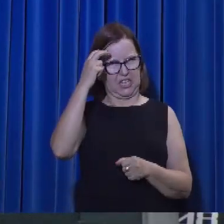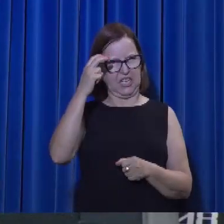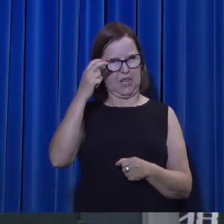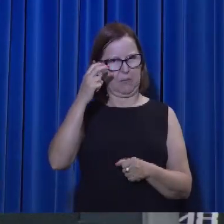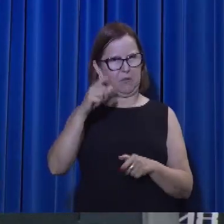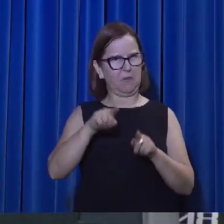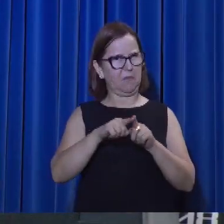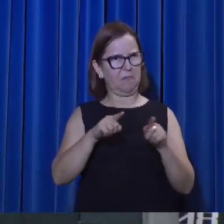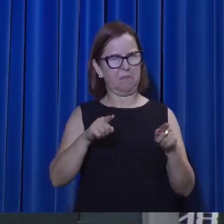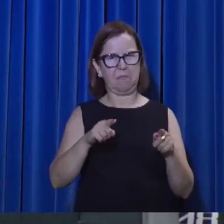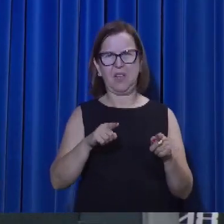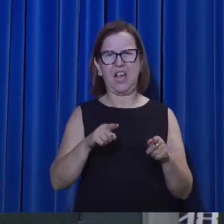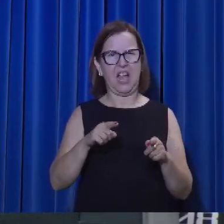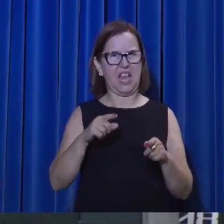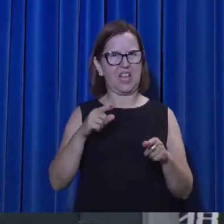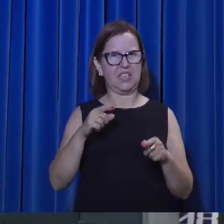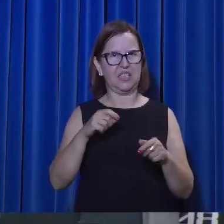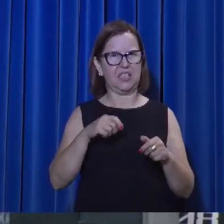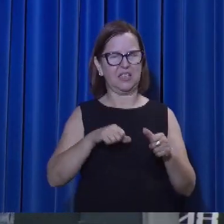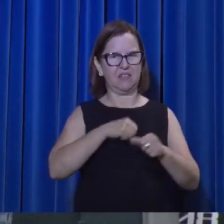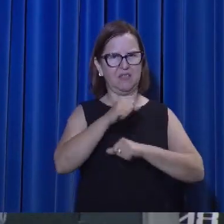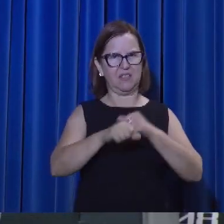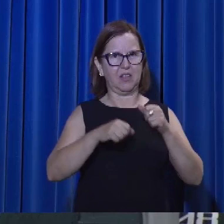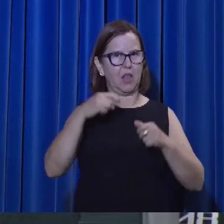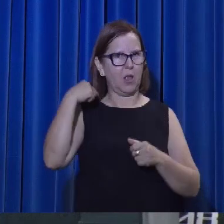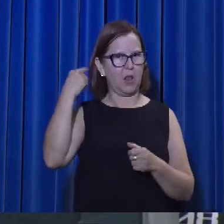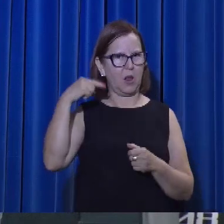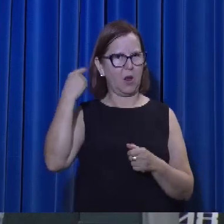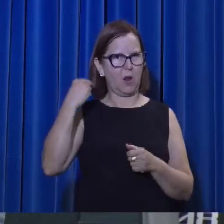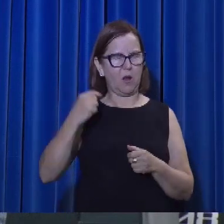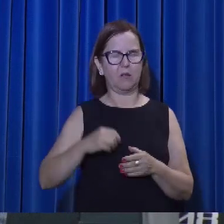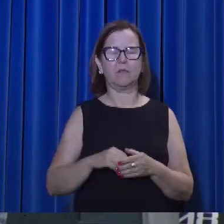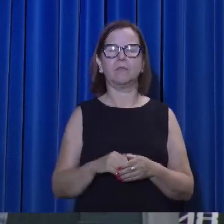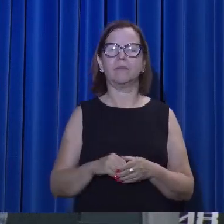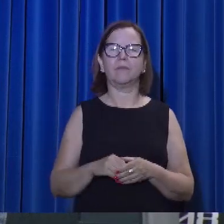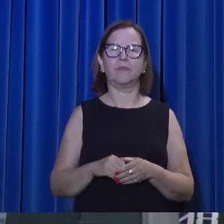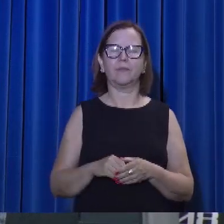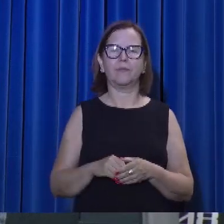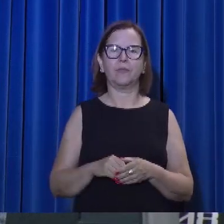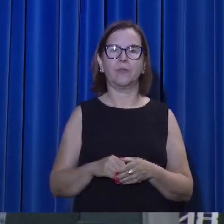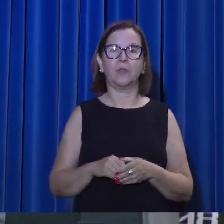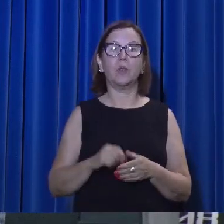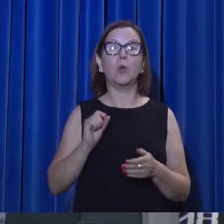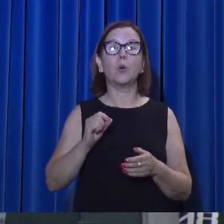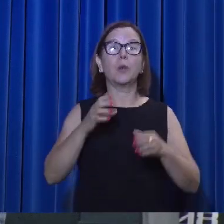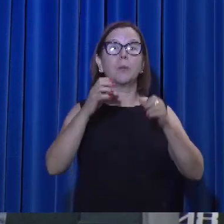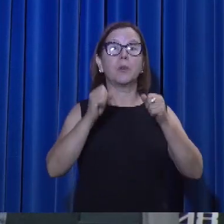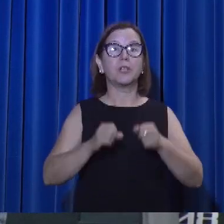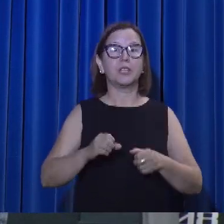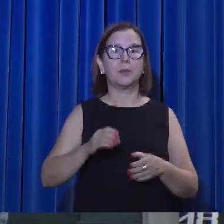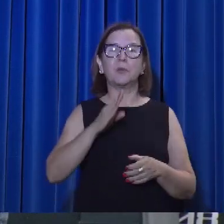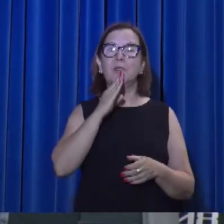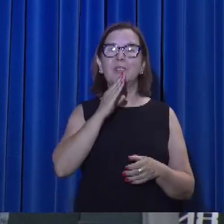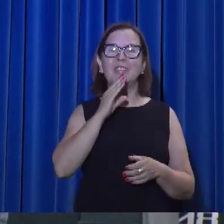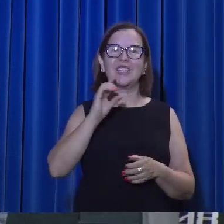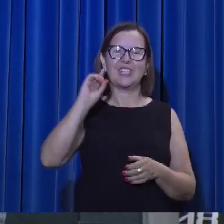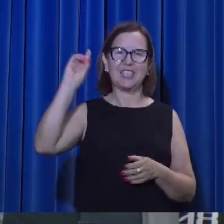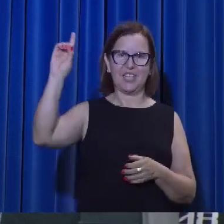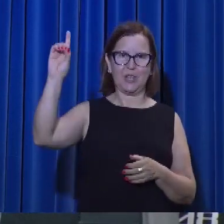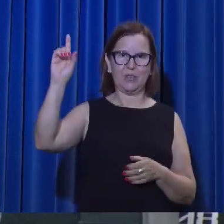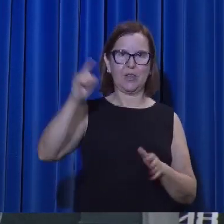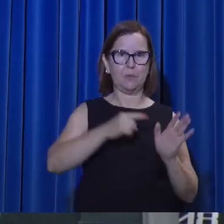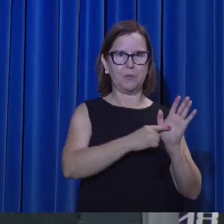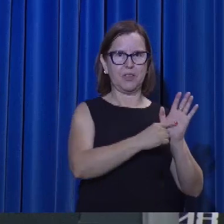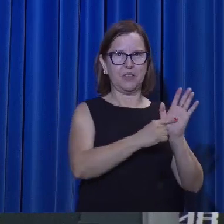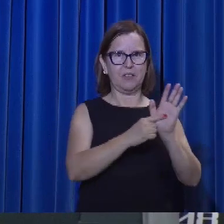O que a Bíblia diz, meus irmãos, que o que de Deus se pode conhecer é manifesto